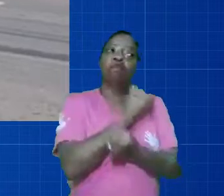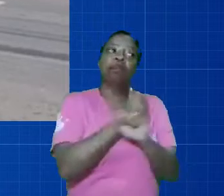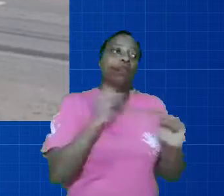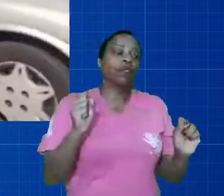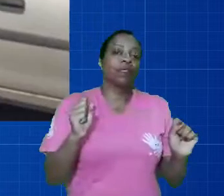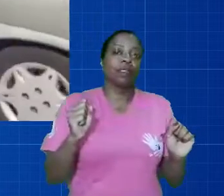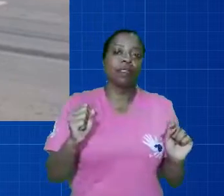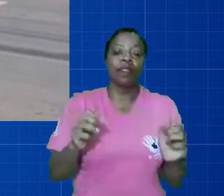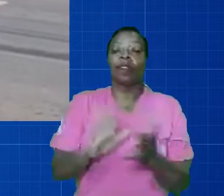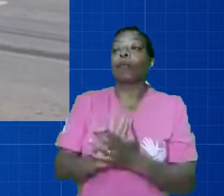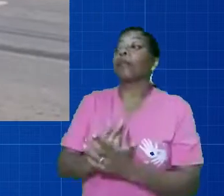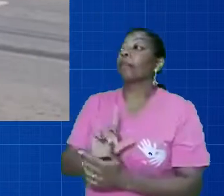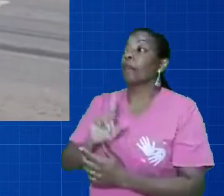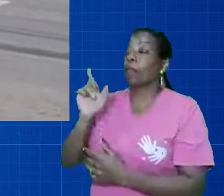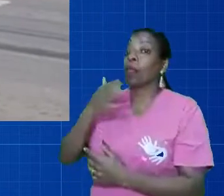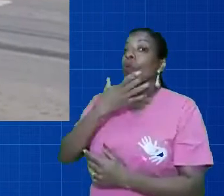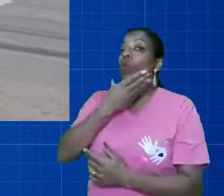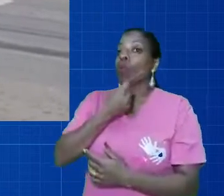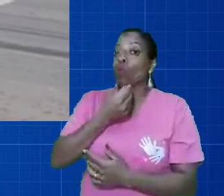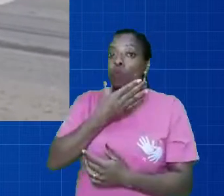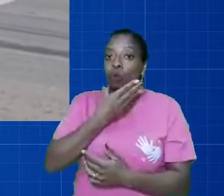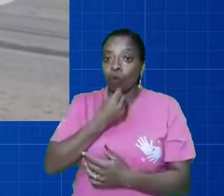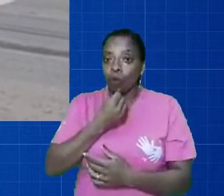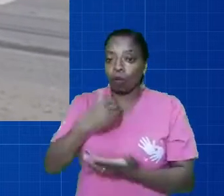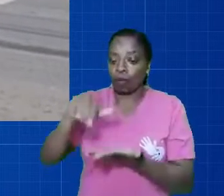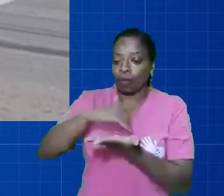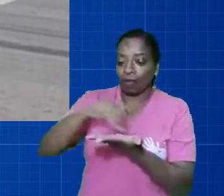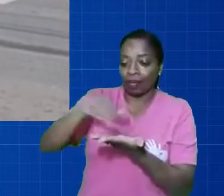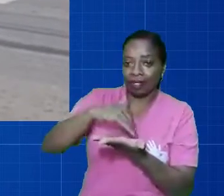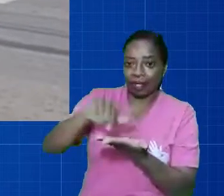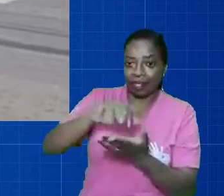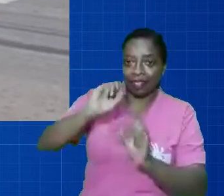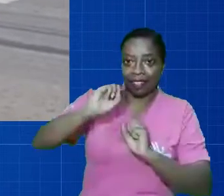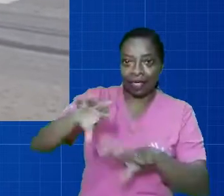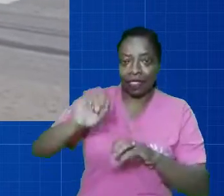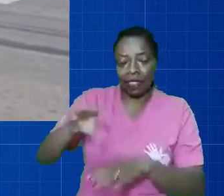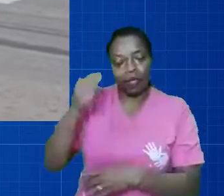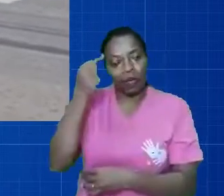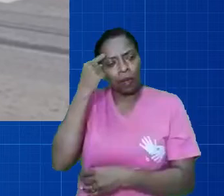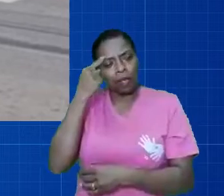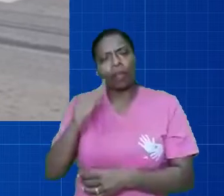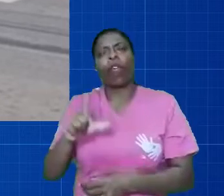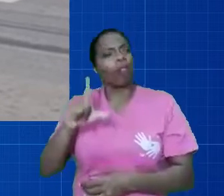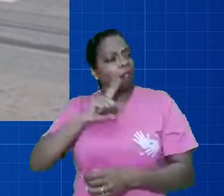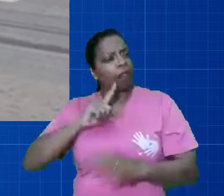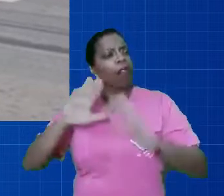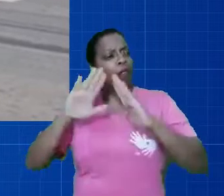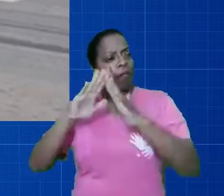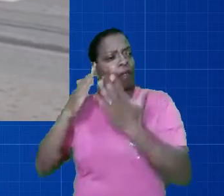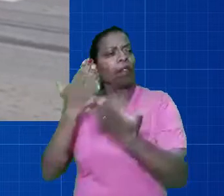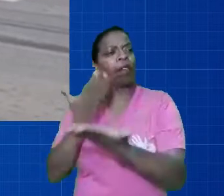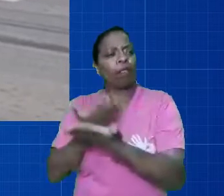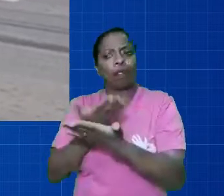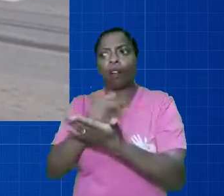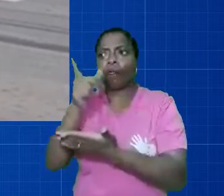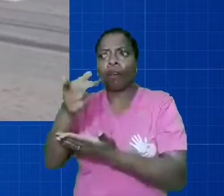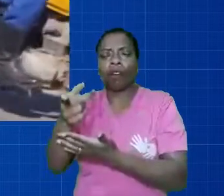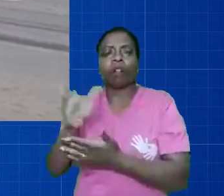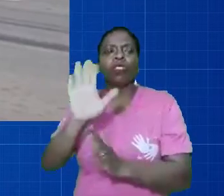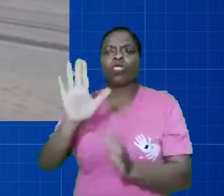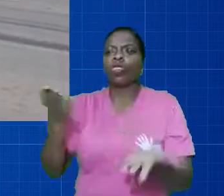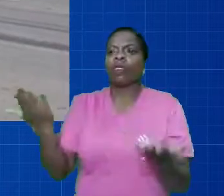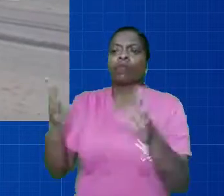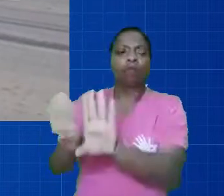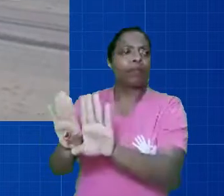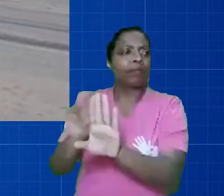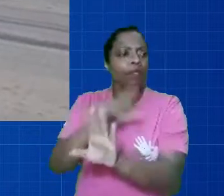de Educação, Aníbal Oliveira, ofereceu esse espaço dessa escola que estava inativa para que